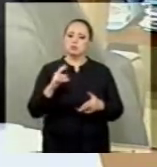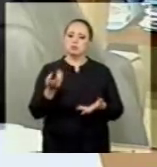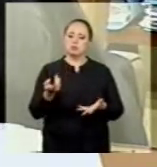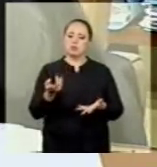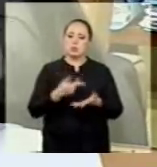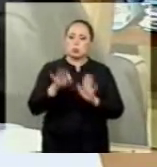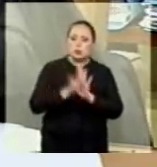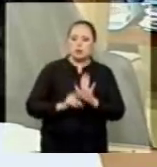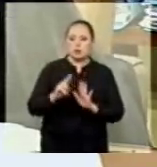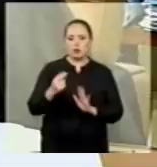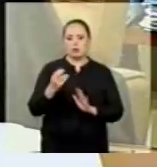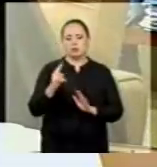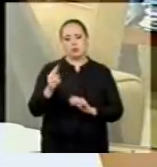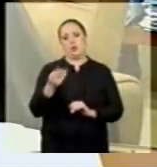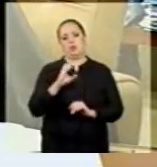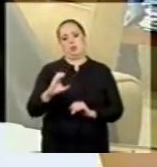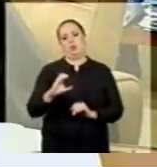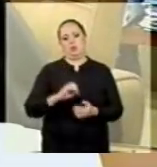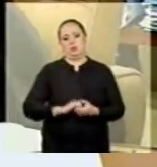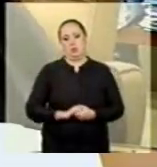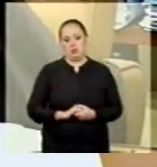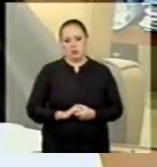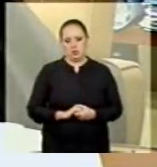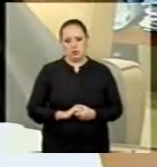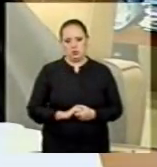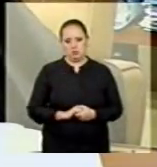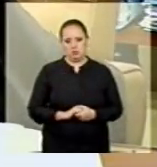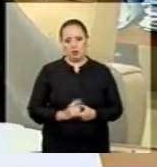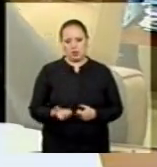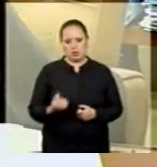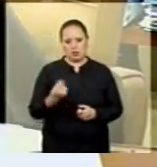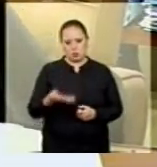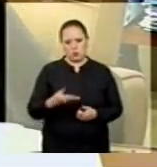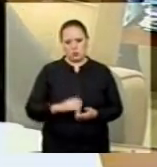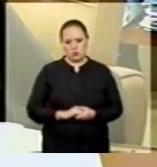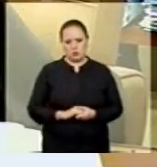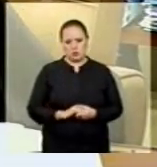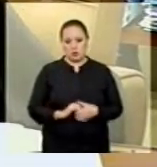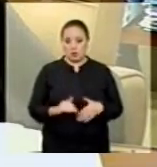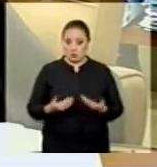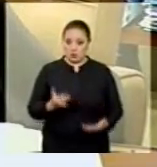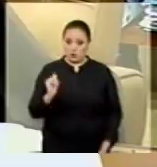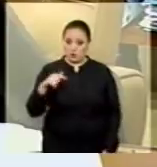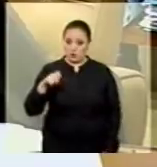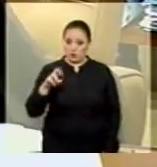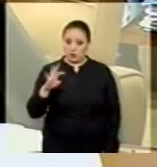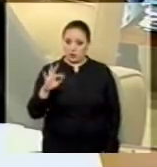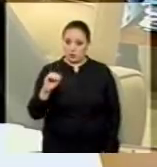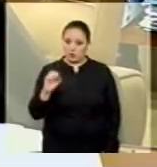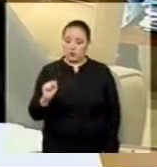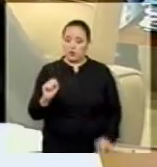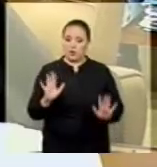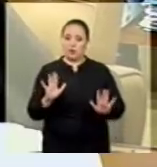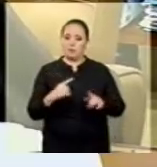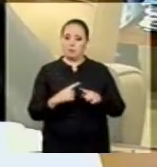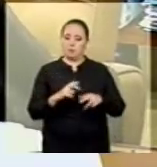com a covardia de não conceder habeas corpus. Mas é curioso isto. Então, os inquéritos, muitas vezes, e por isso nós mudamos,